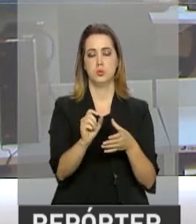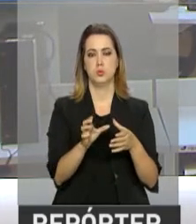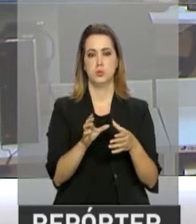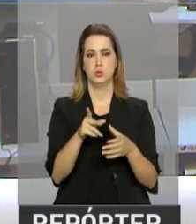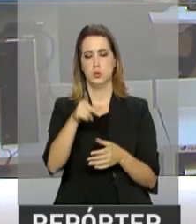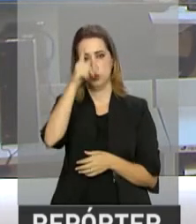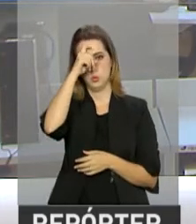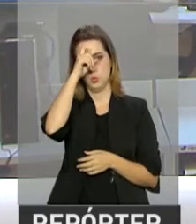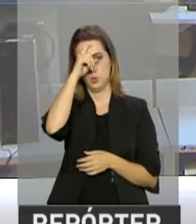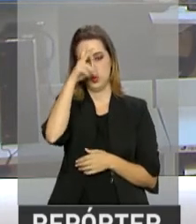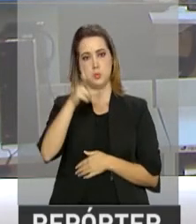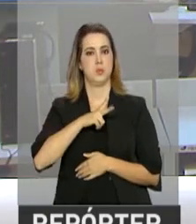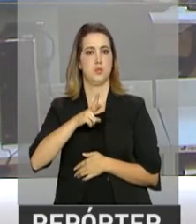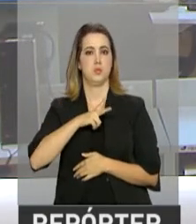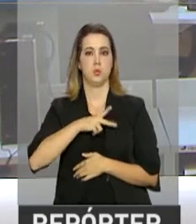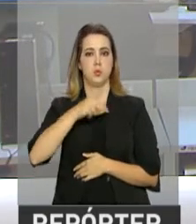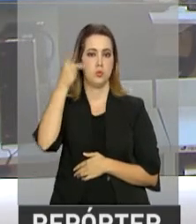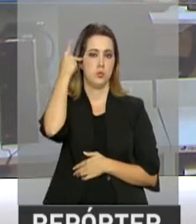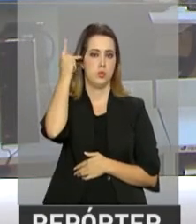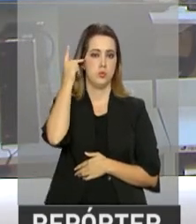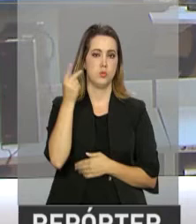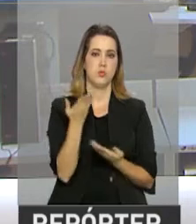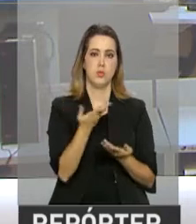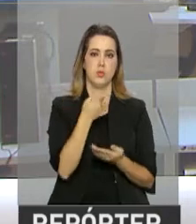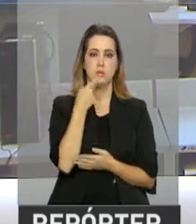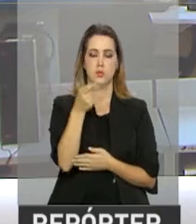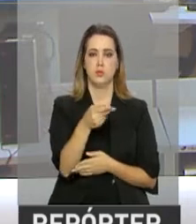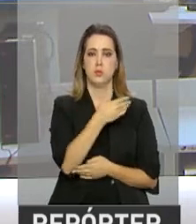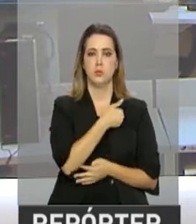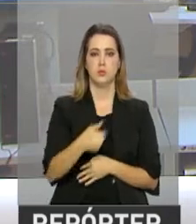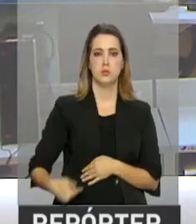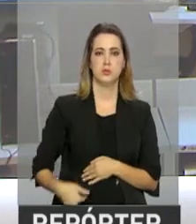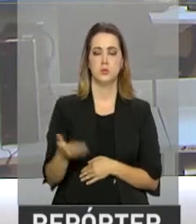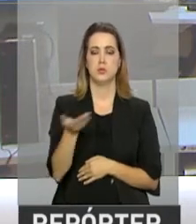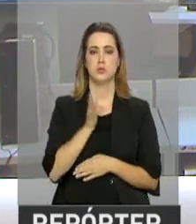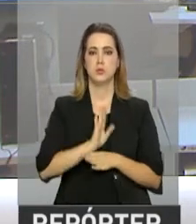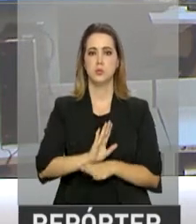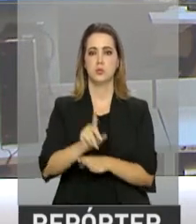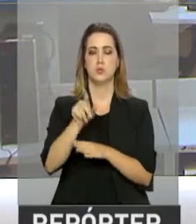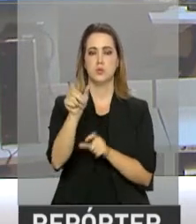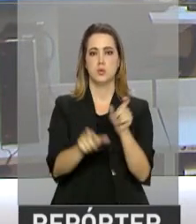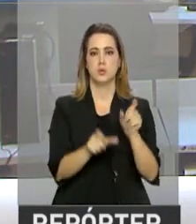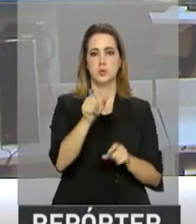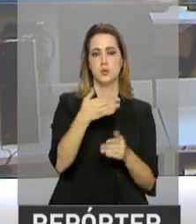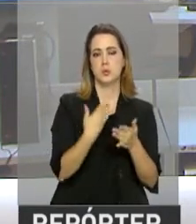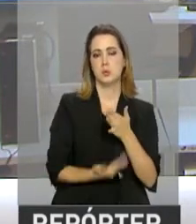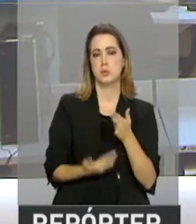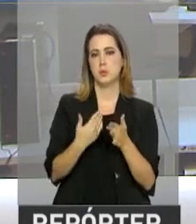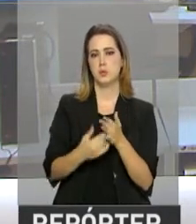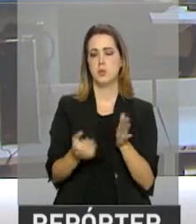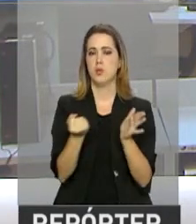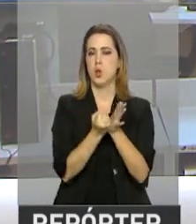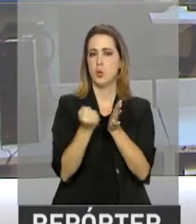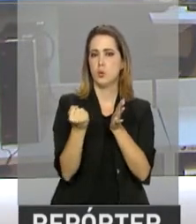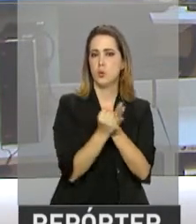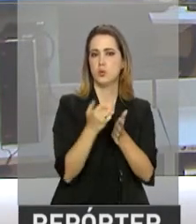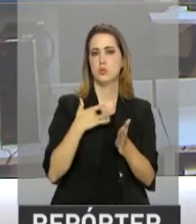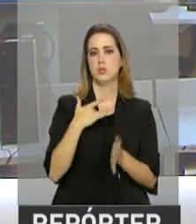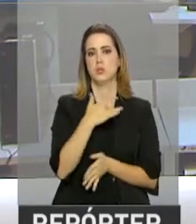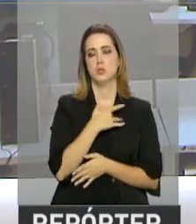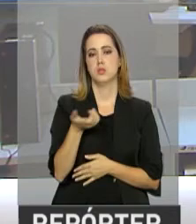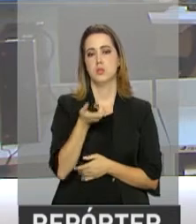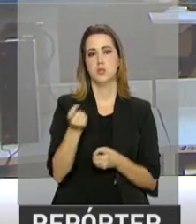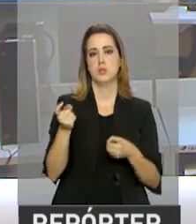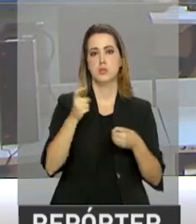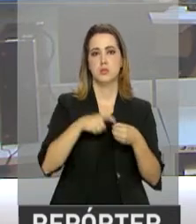em São Paulo. Ricardo Barros disse que o governo se preocupa em atender os brasileiros que perderam o plano de saúde e que querem retornar à